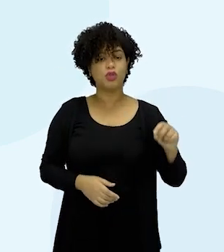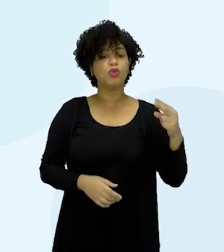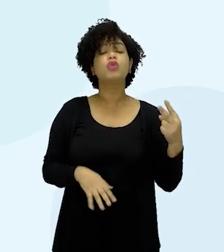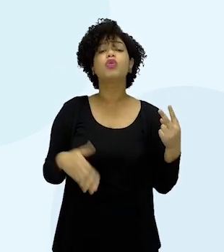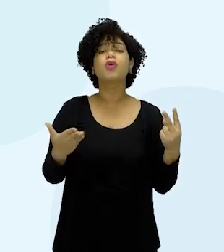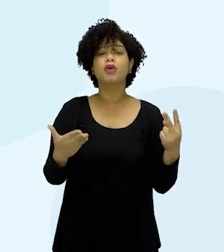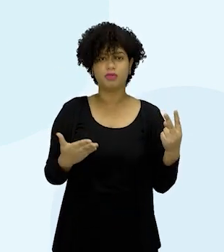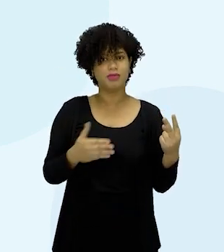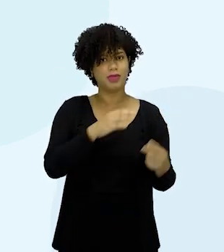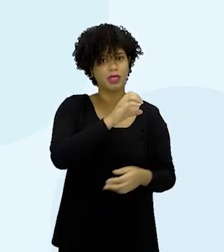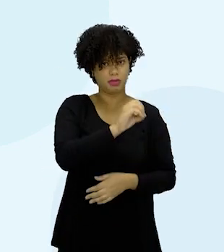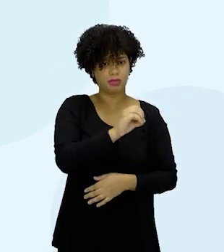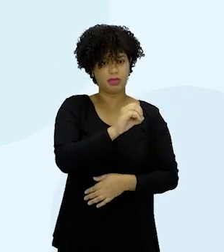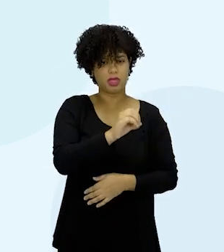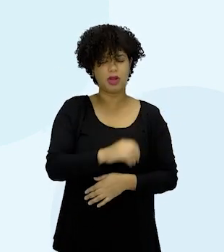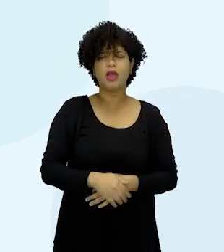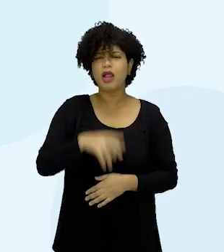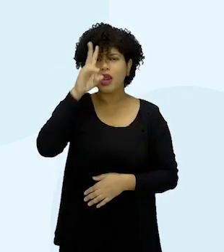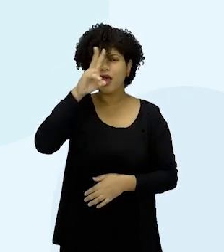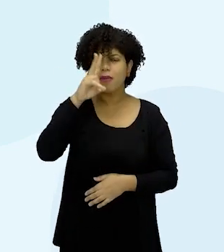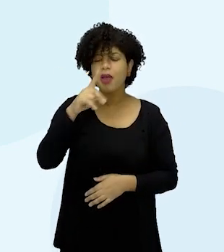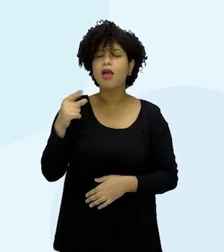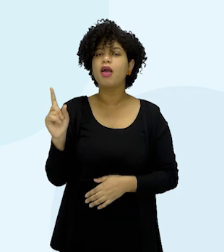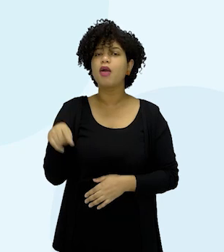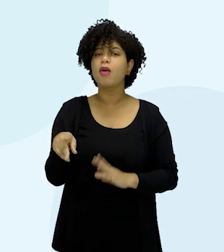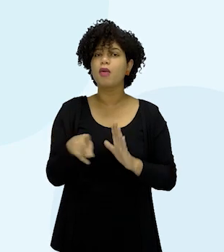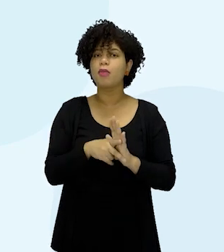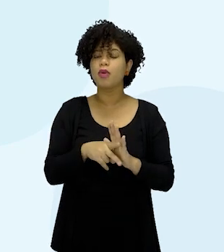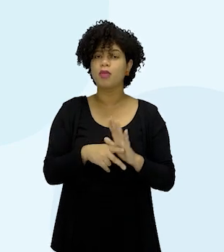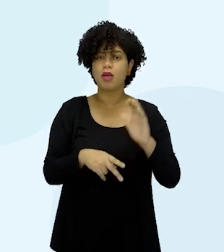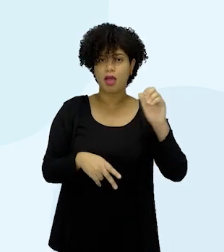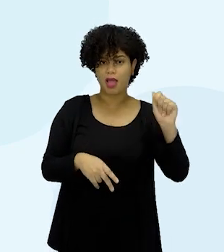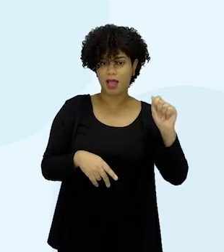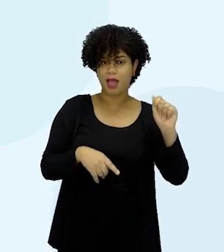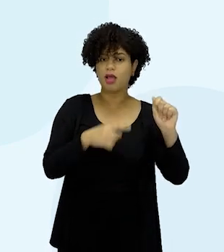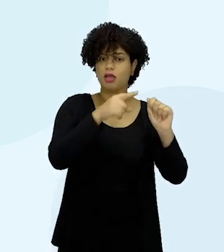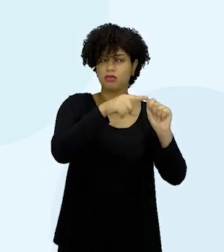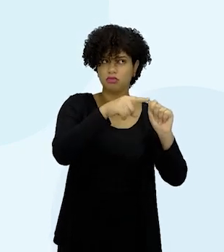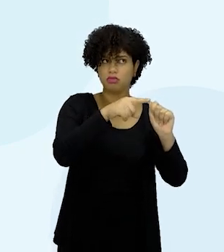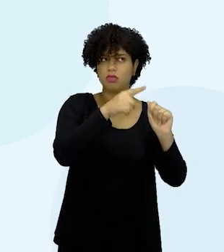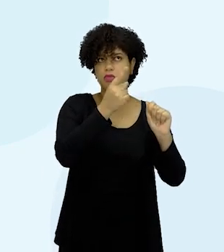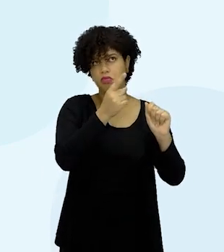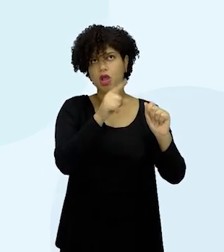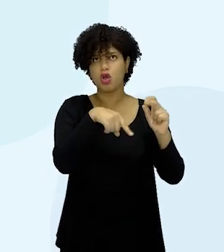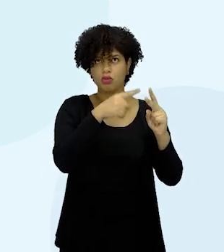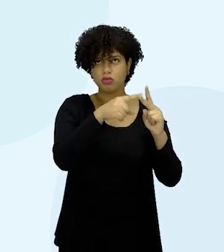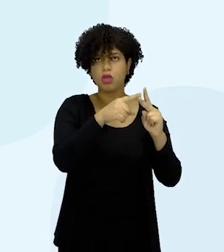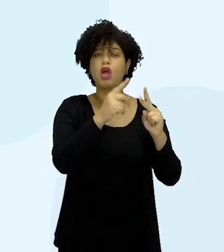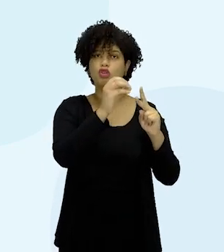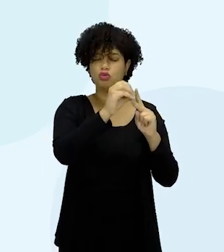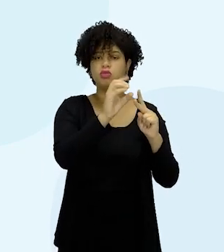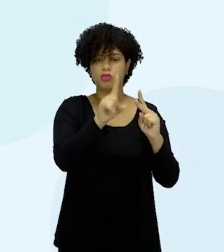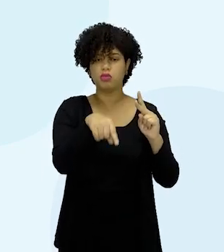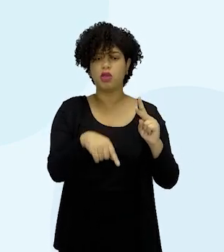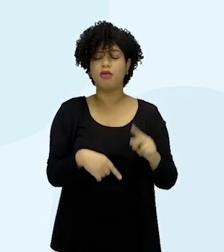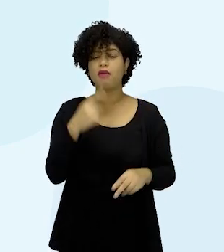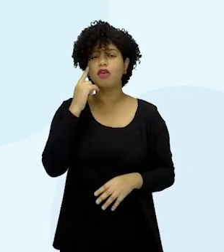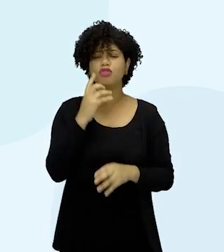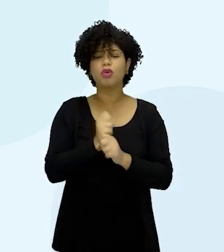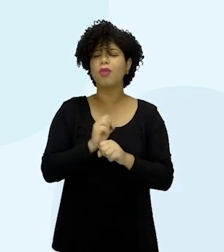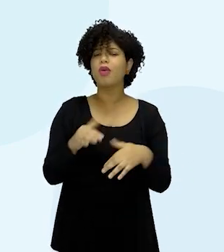valer 0. Por quê, professora? Lembra, primeiro elemento do conjunto A era menos 2, o segundo é 0. Que conta que eu faço? A